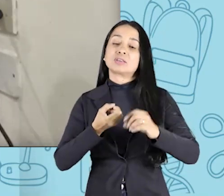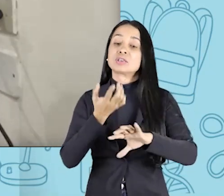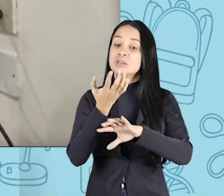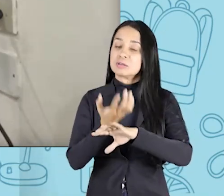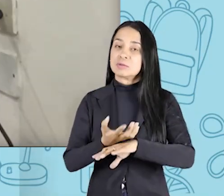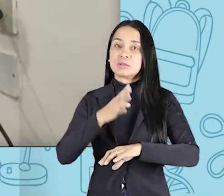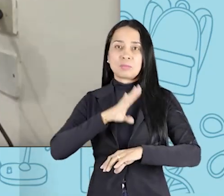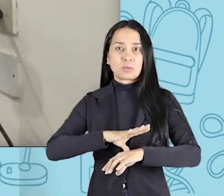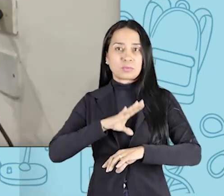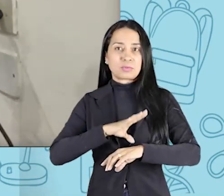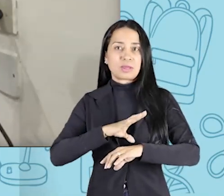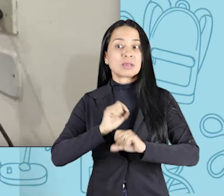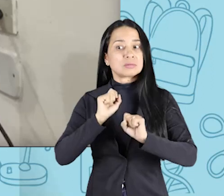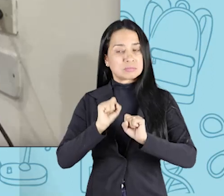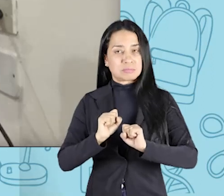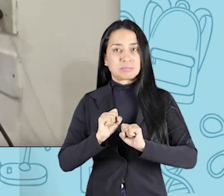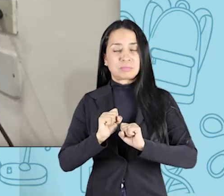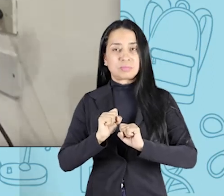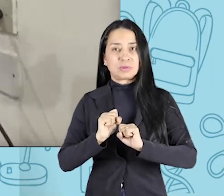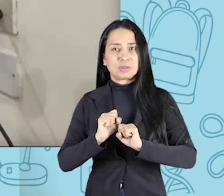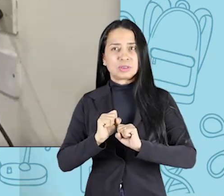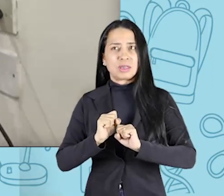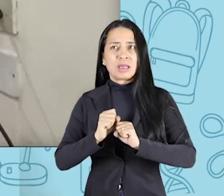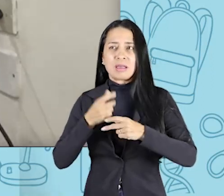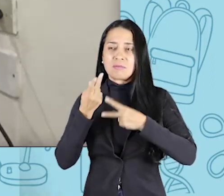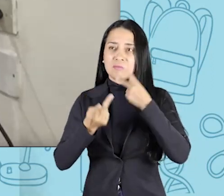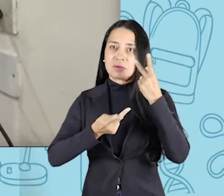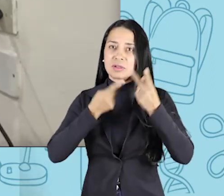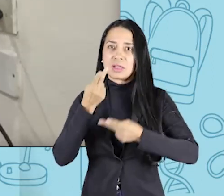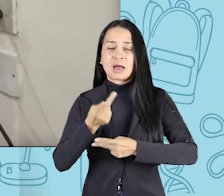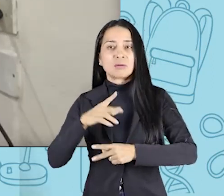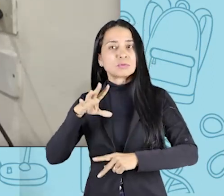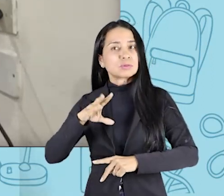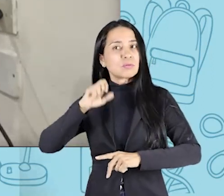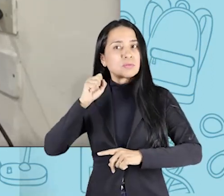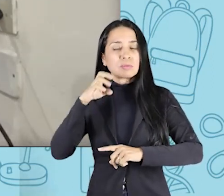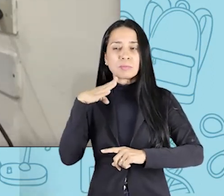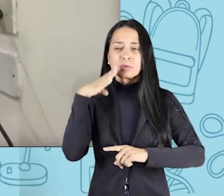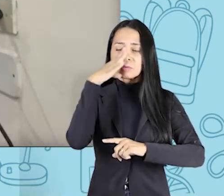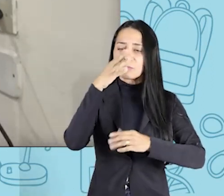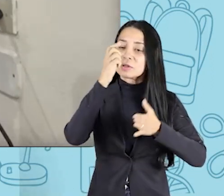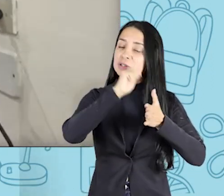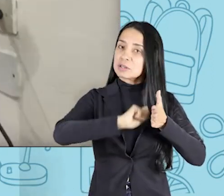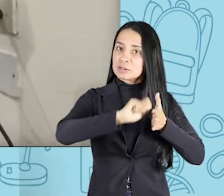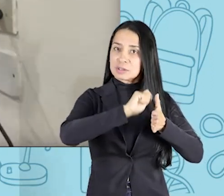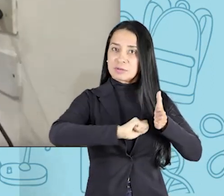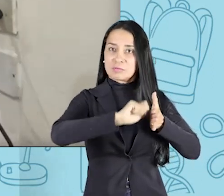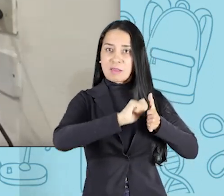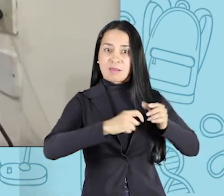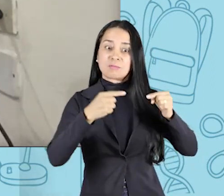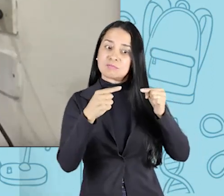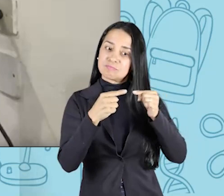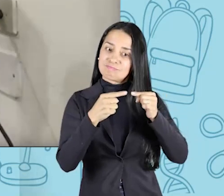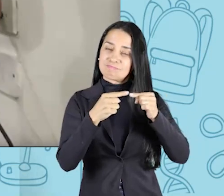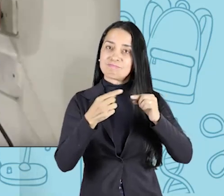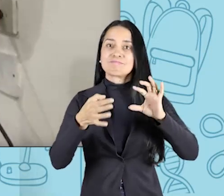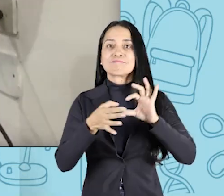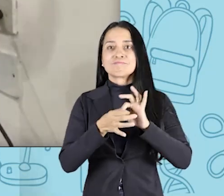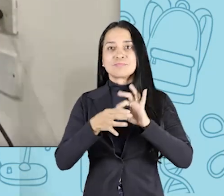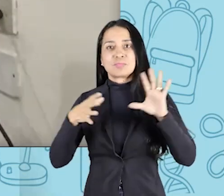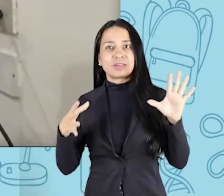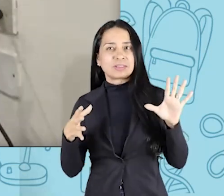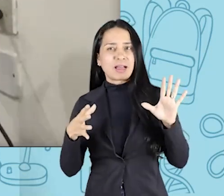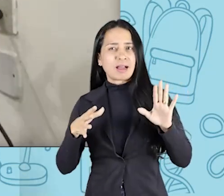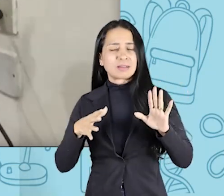permite e falarmos, ouvirmos e principalmente escrevermos de forma descontraída, de